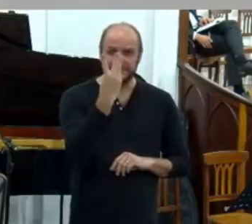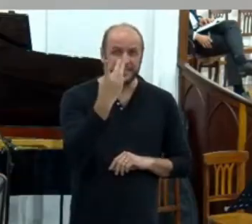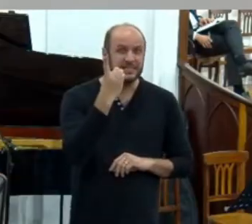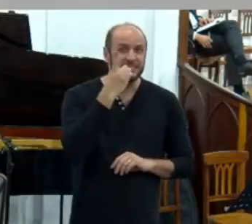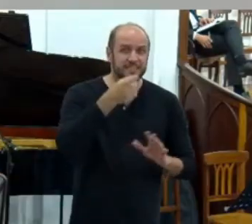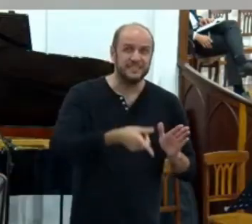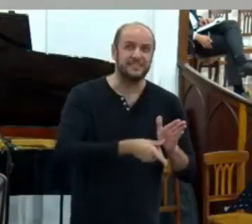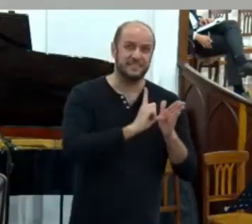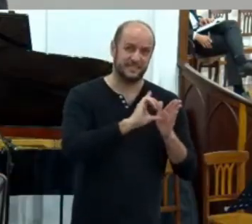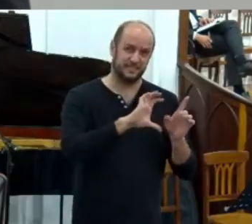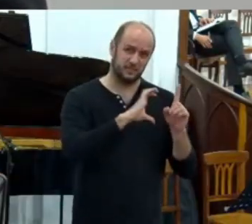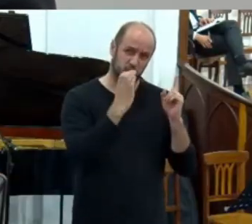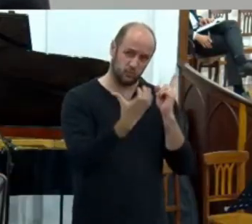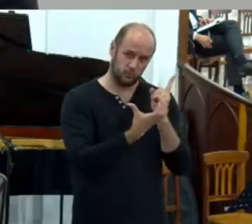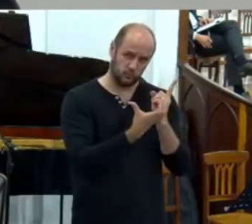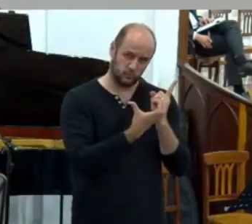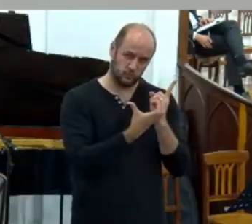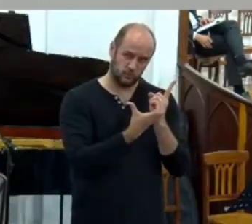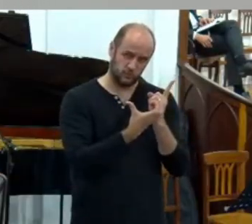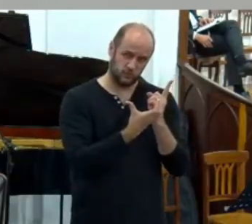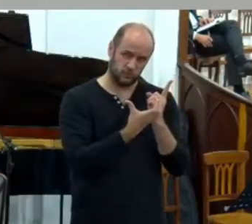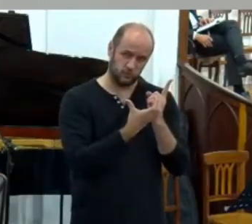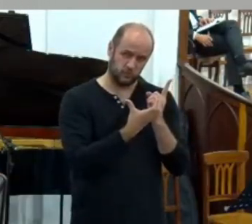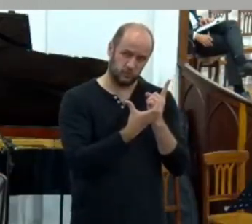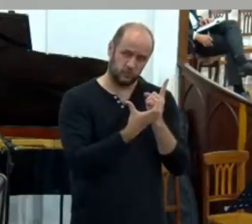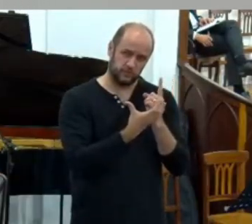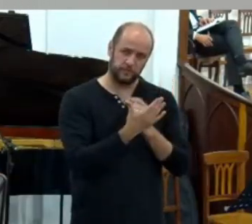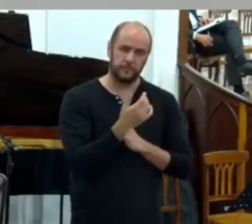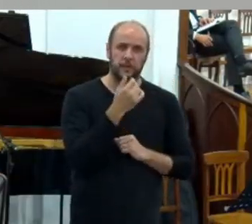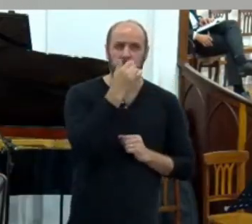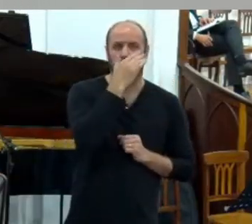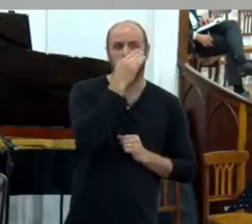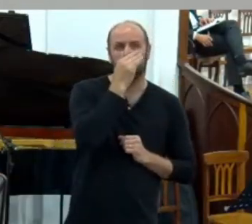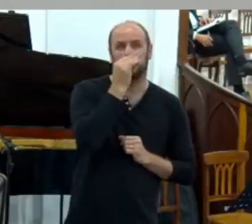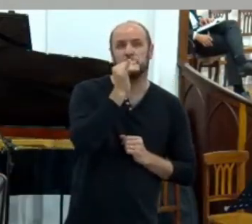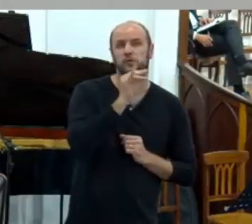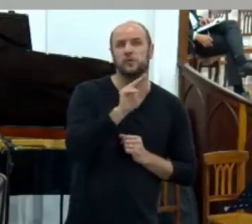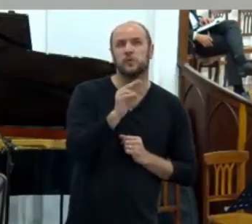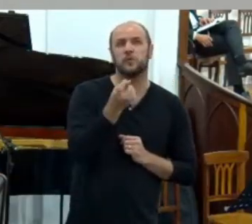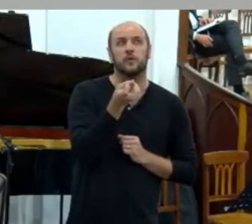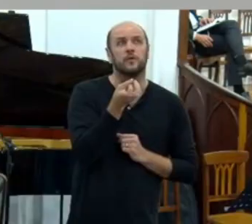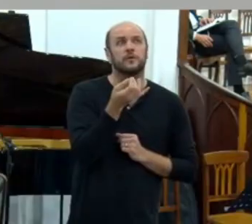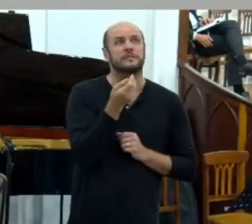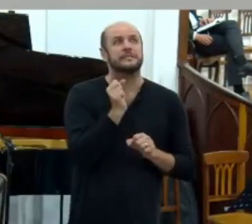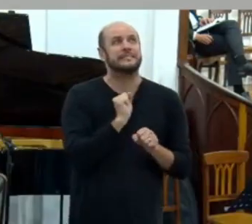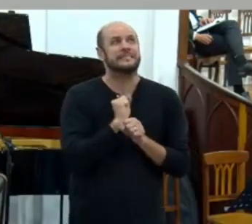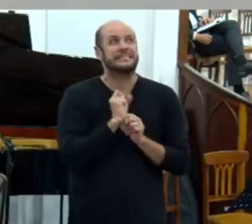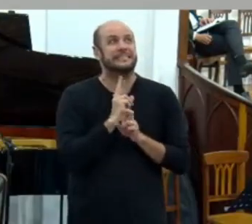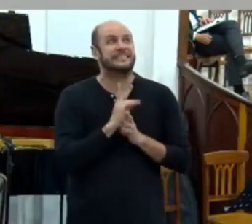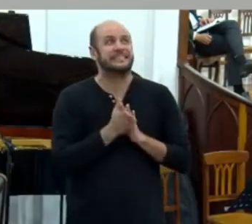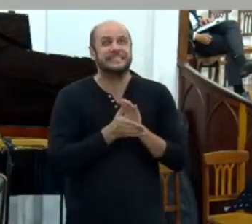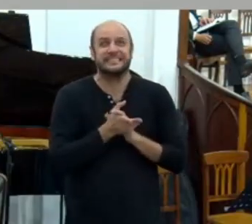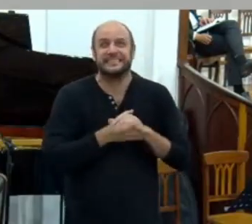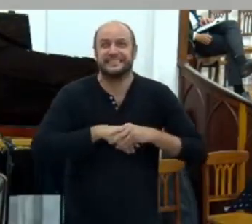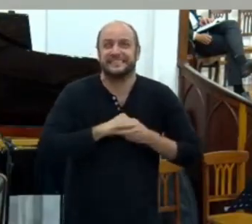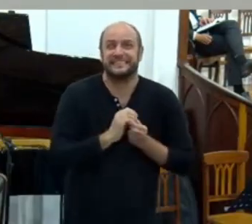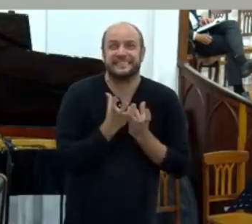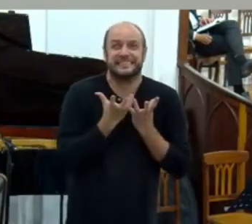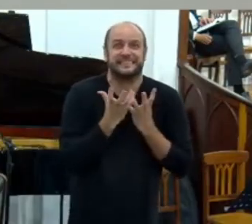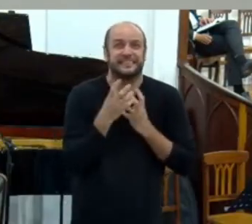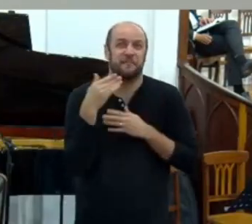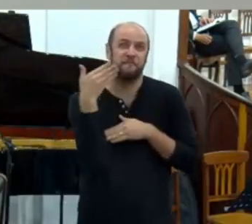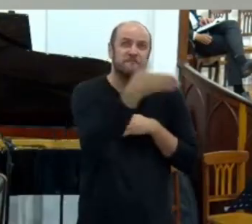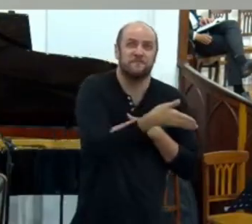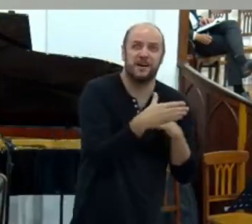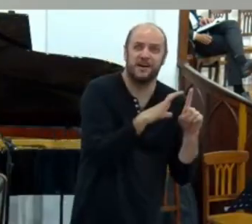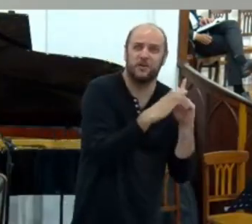antes do culto, ele estava como que contando as horas para estar no culto